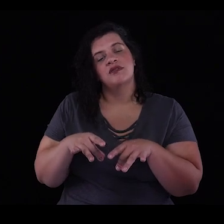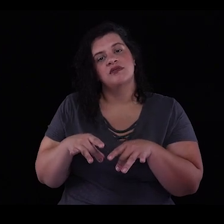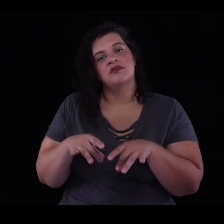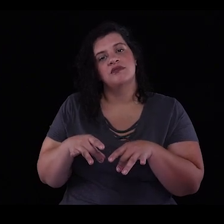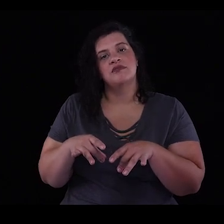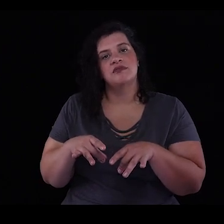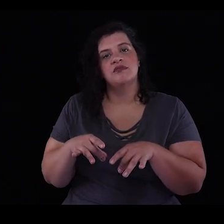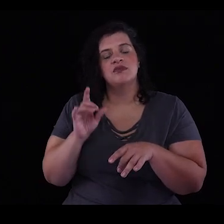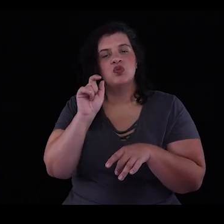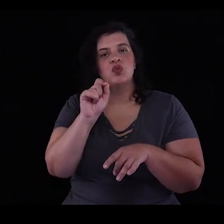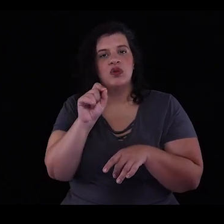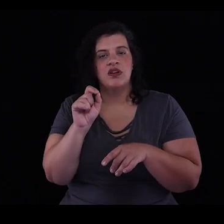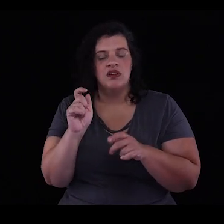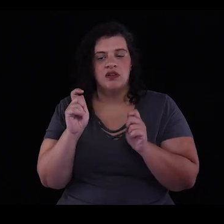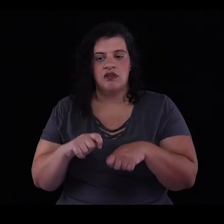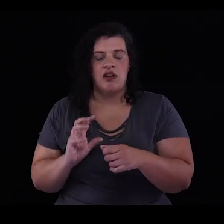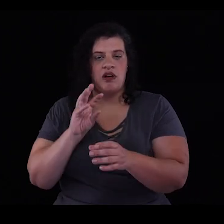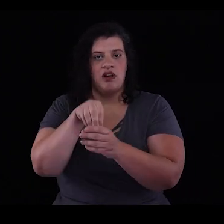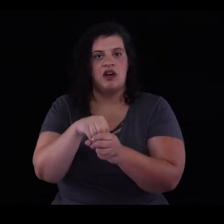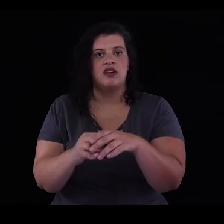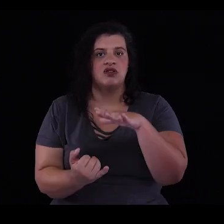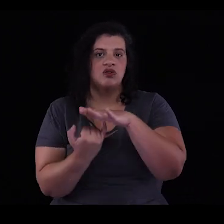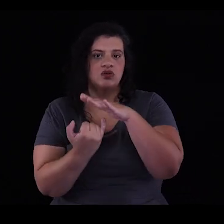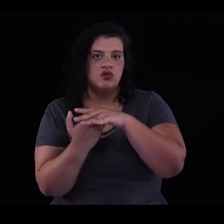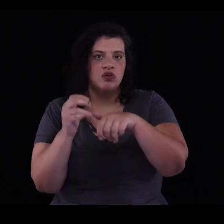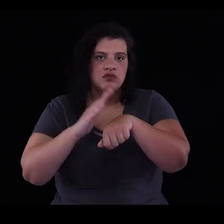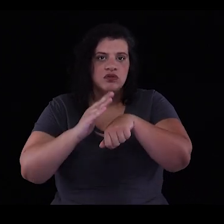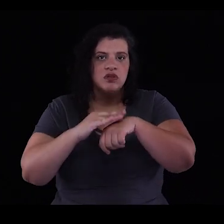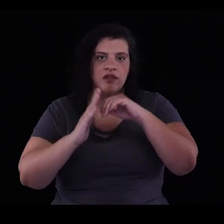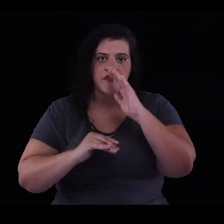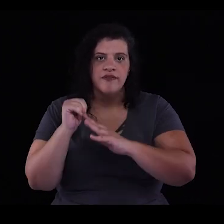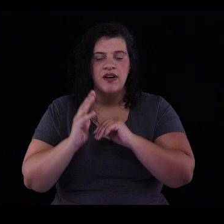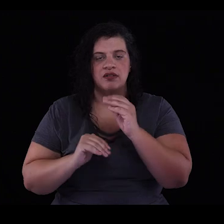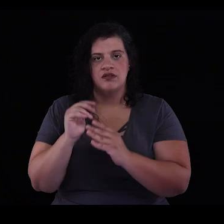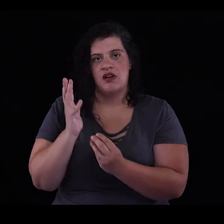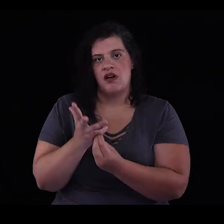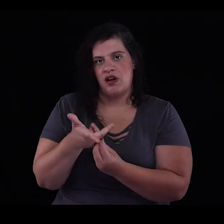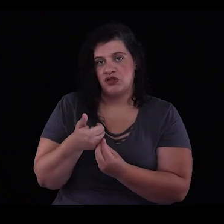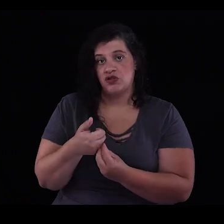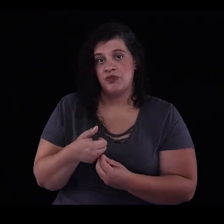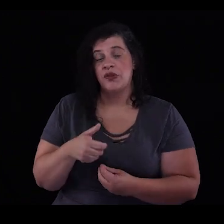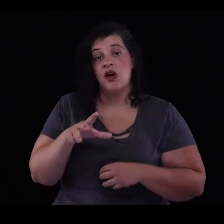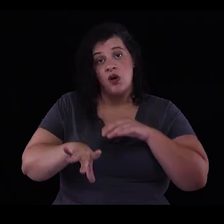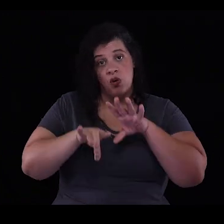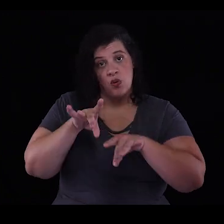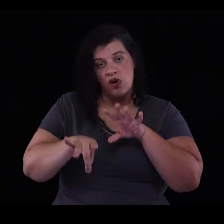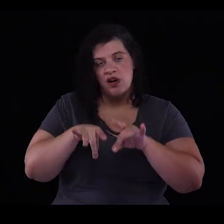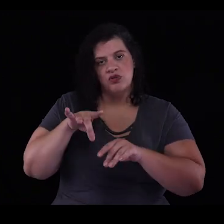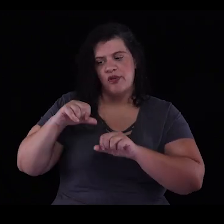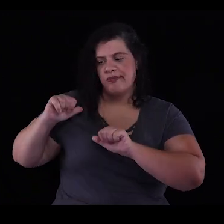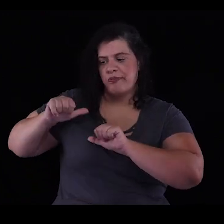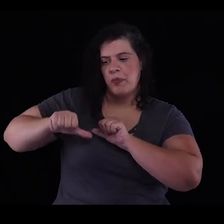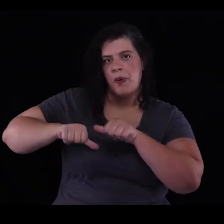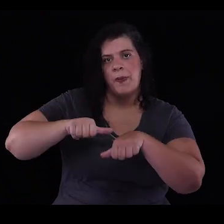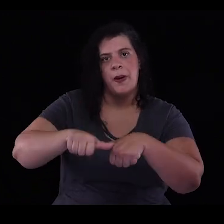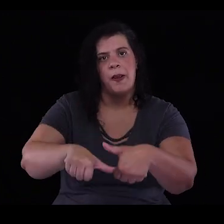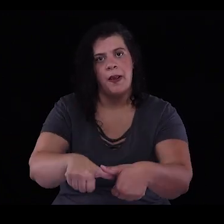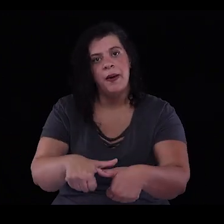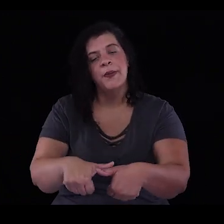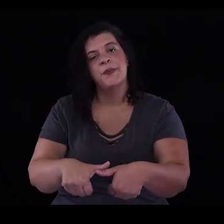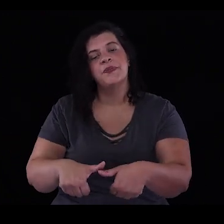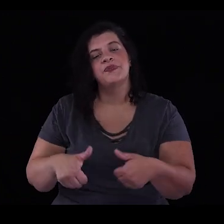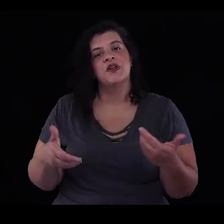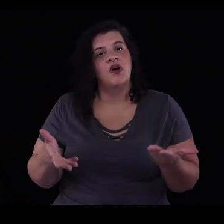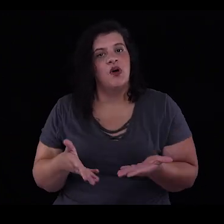de institucionalização do próprio fazer artístico, O curador se transformou